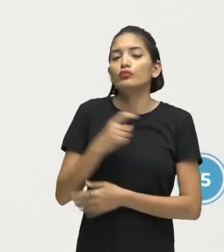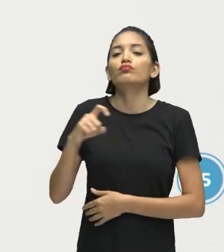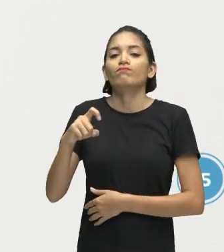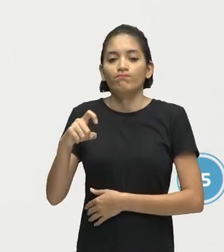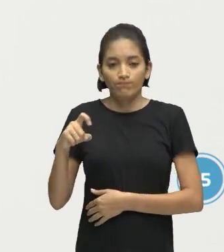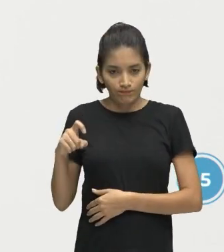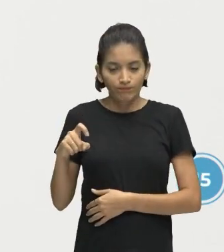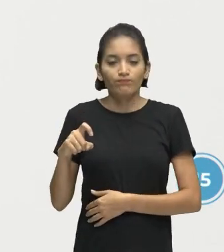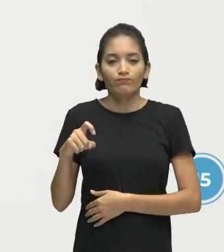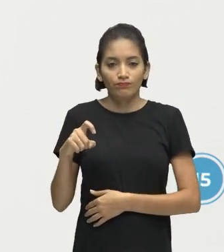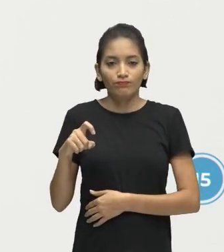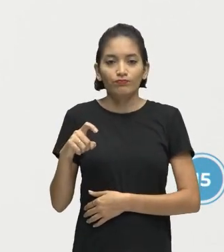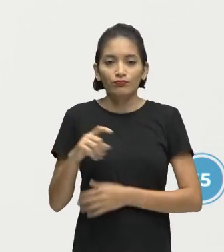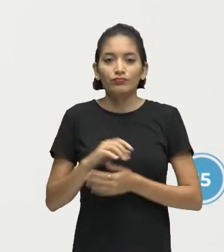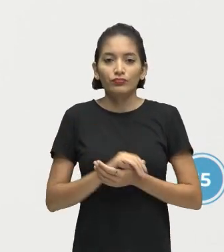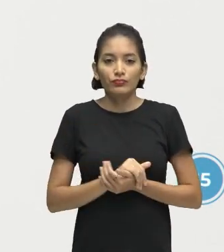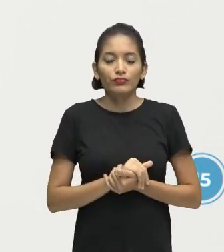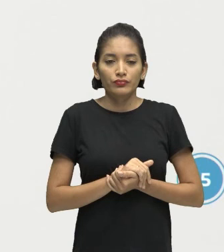x.